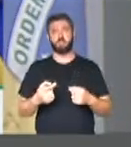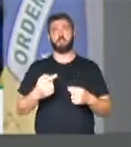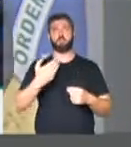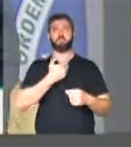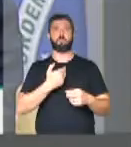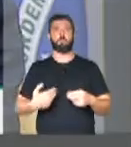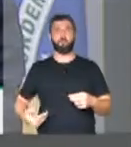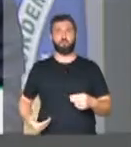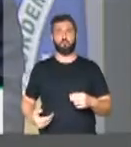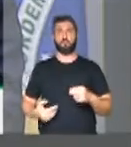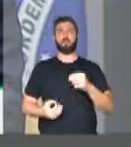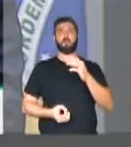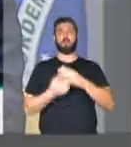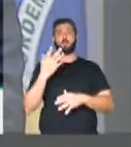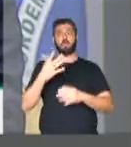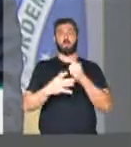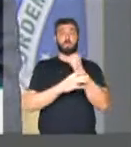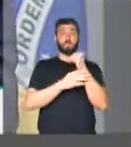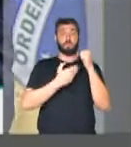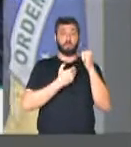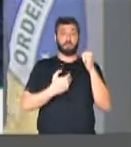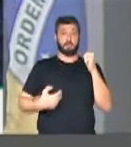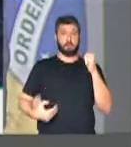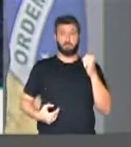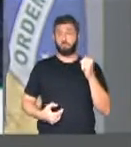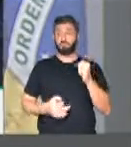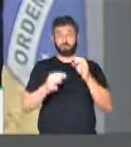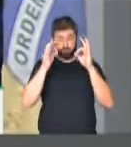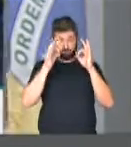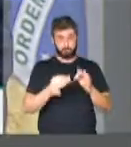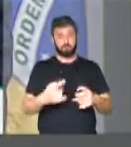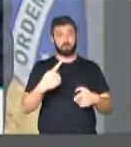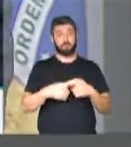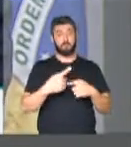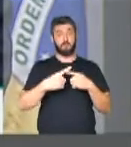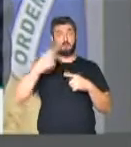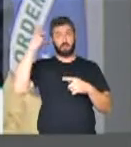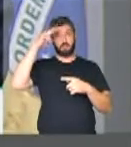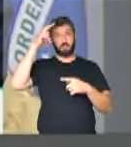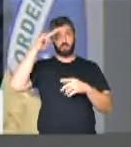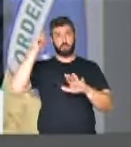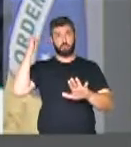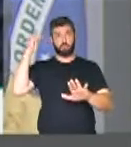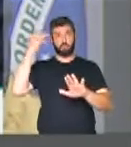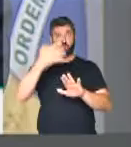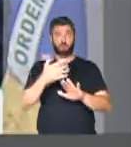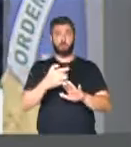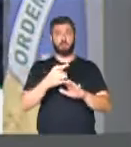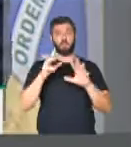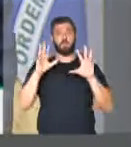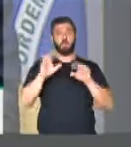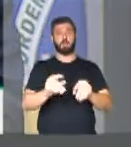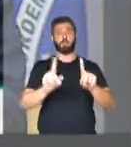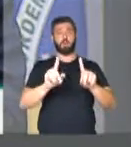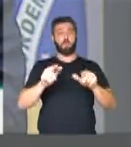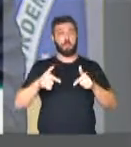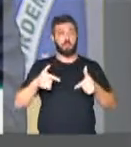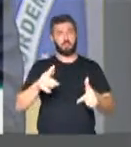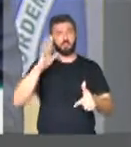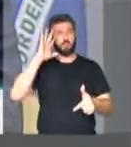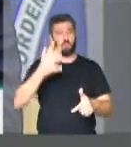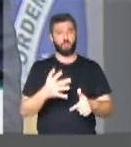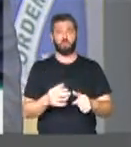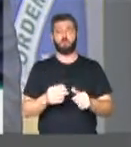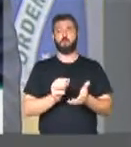de governo que foram elaboradas na segurança pública, exatamente porque historicamente não se atacou, não se enfrentou